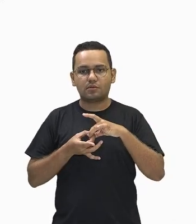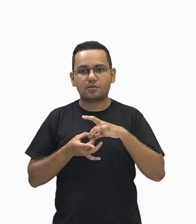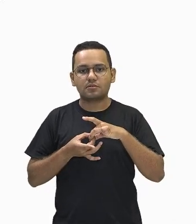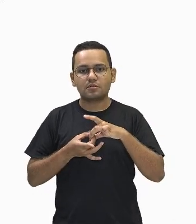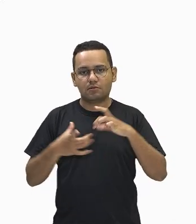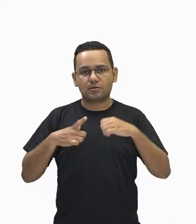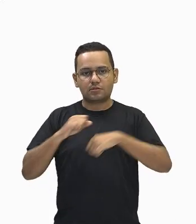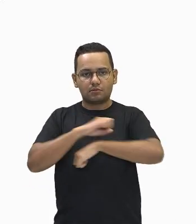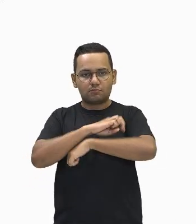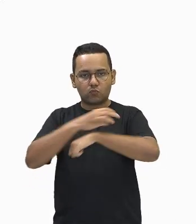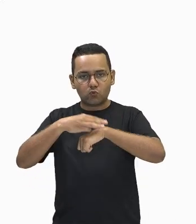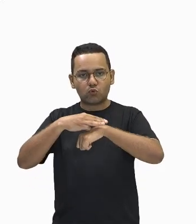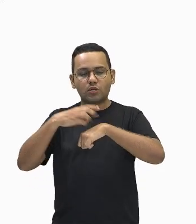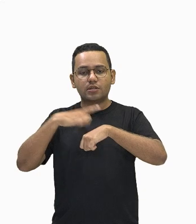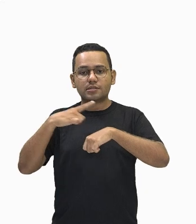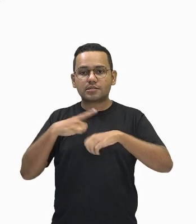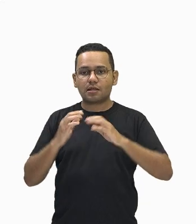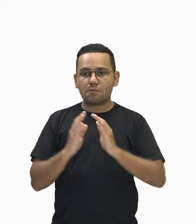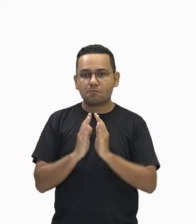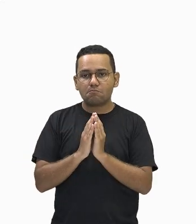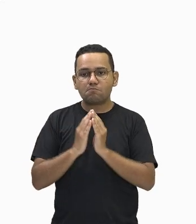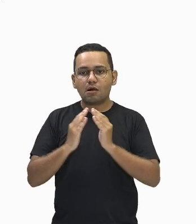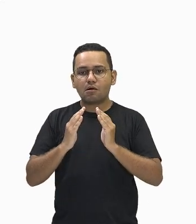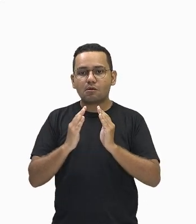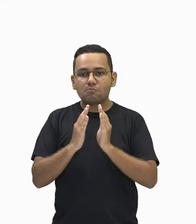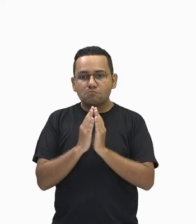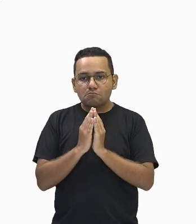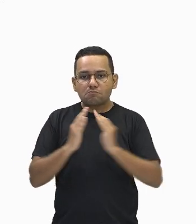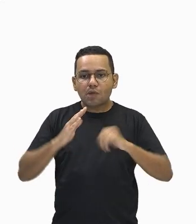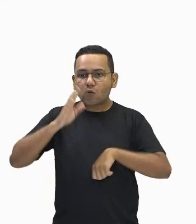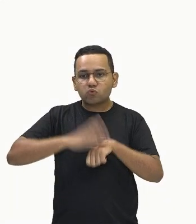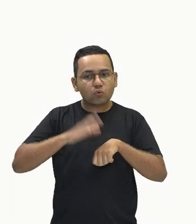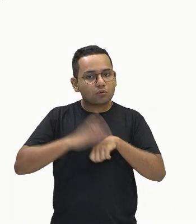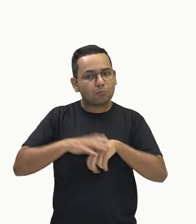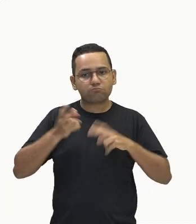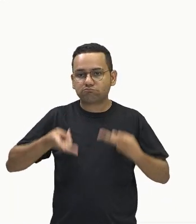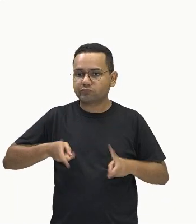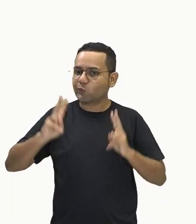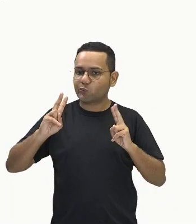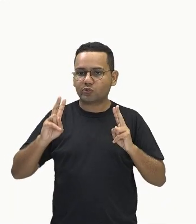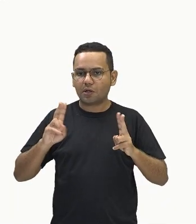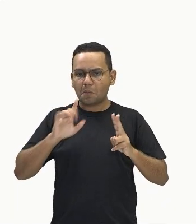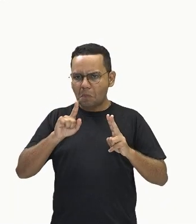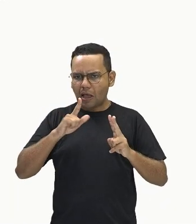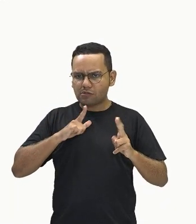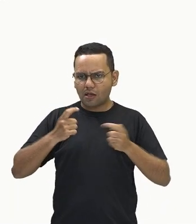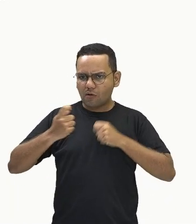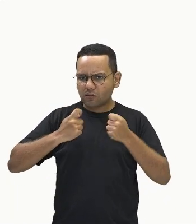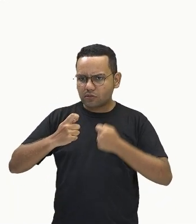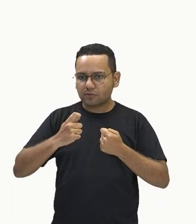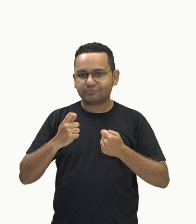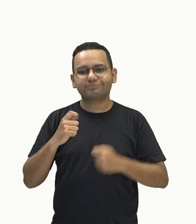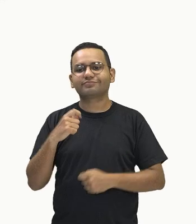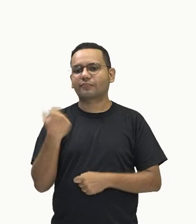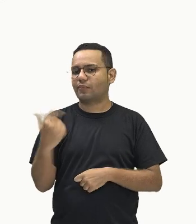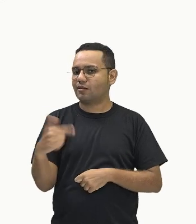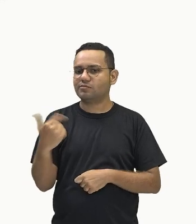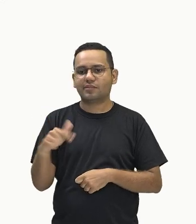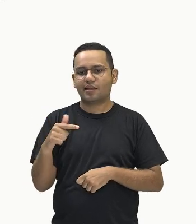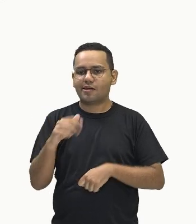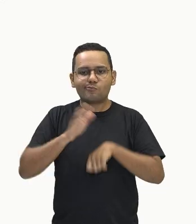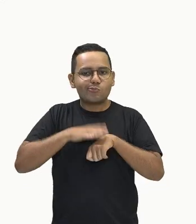que realiza contrações involuntárias, ou seja, você não tem controle sobre